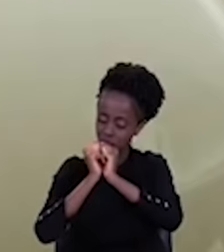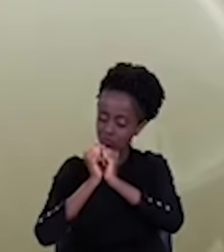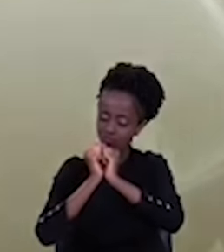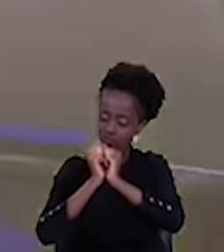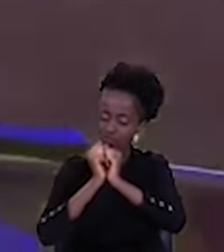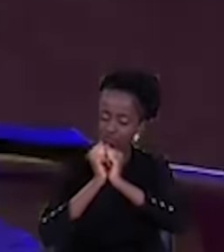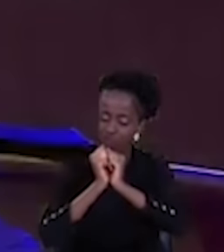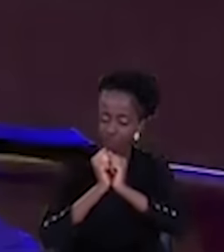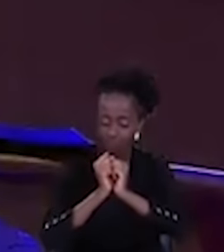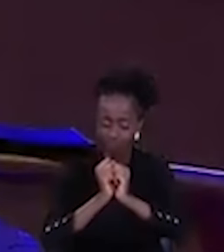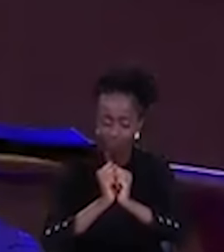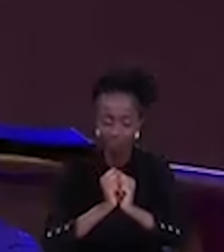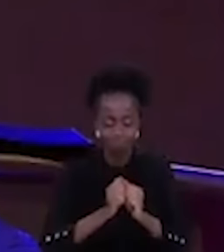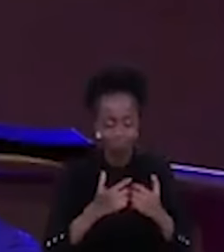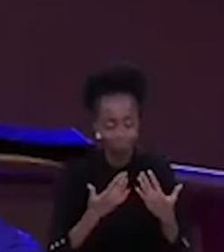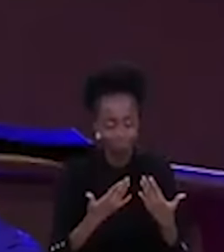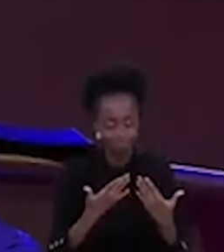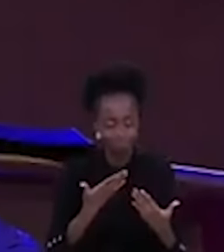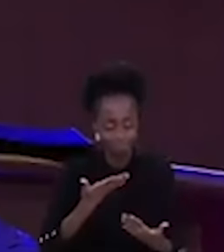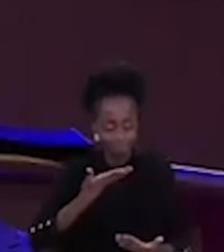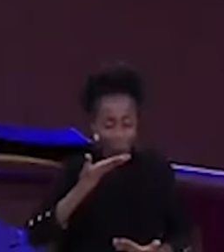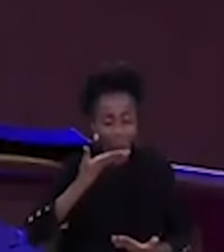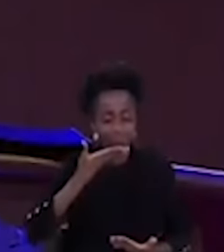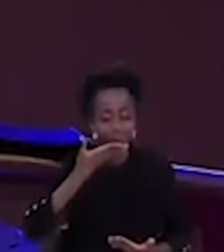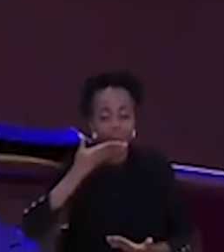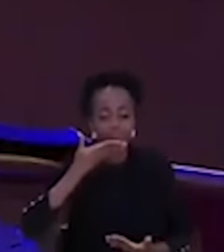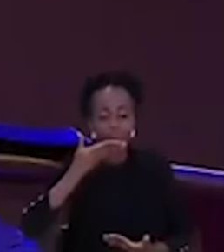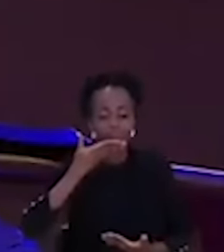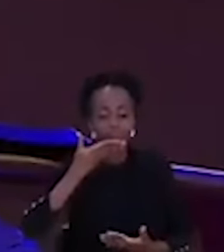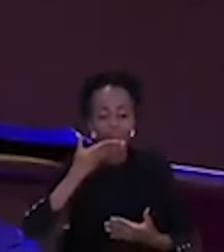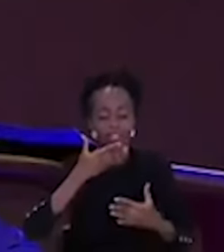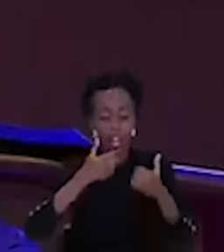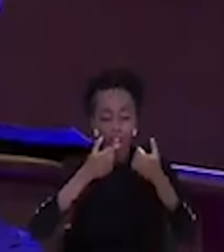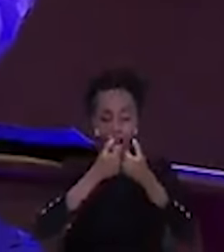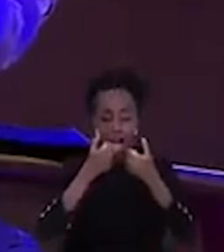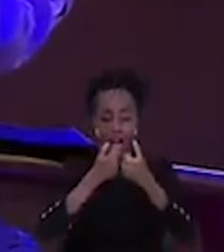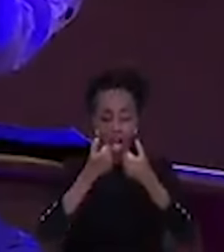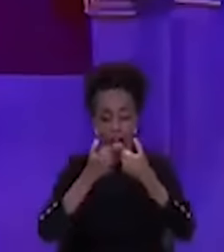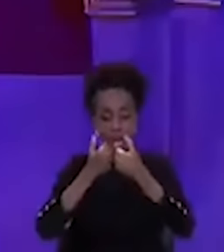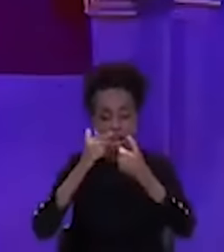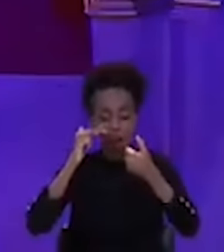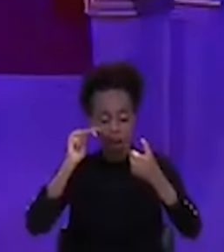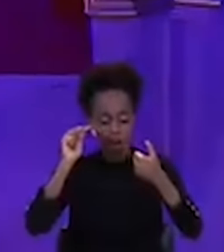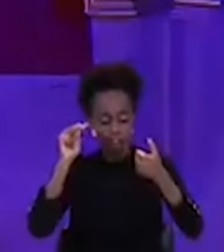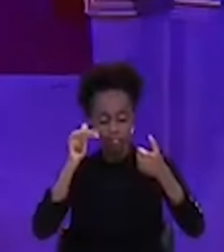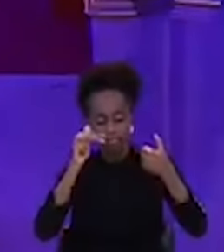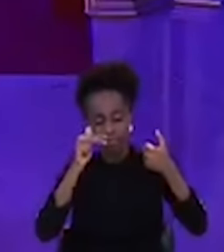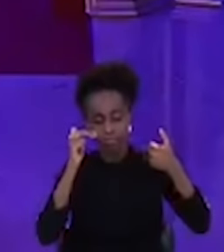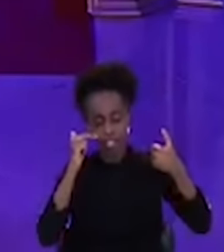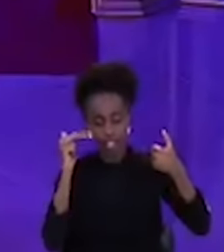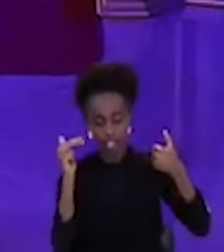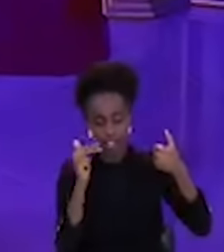recomeçar. Ah, meu amigo, levante a sua cabeça. Olhe para a Arca da Aliança,